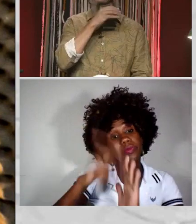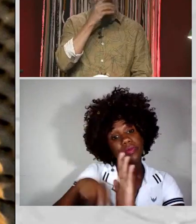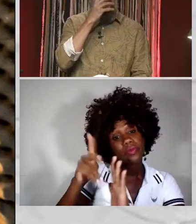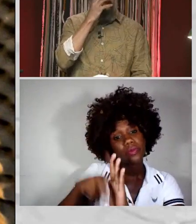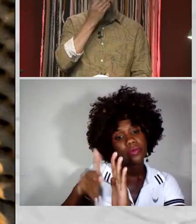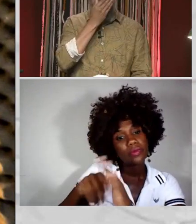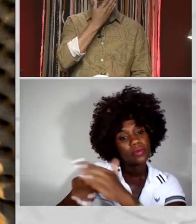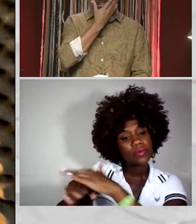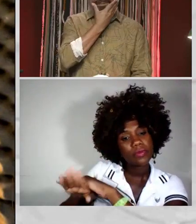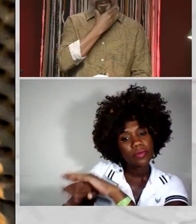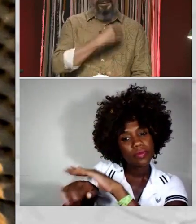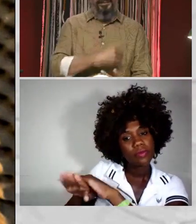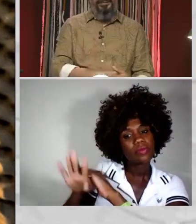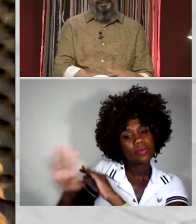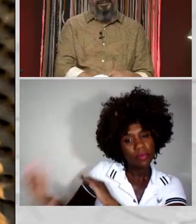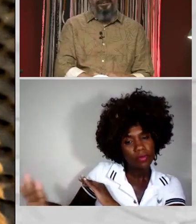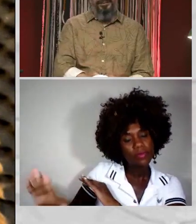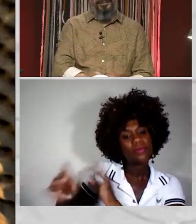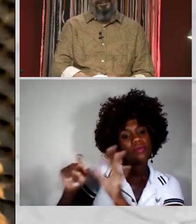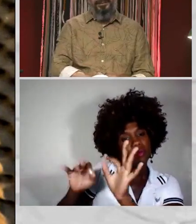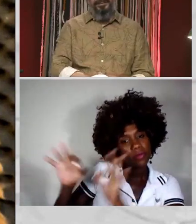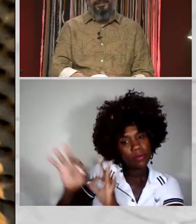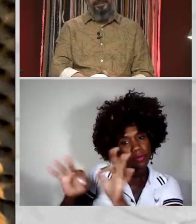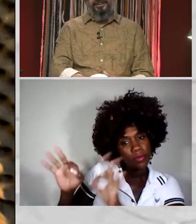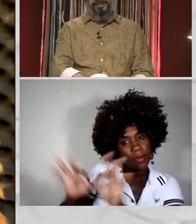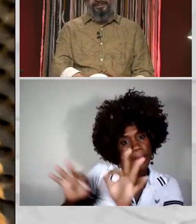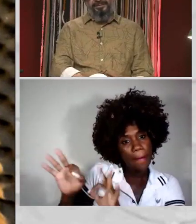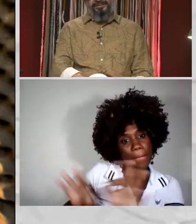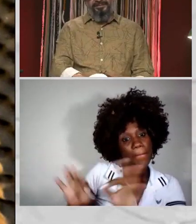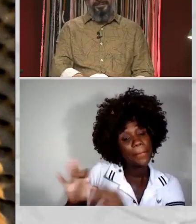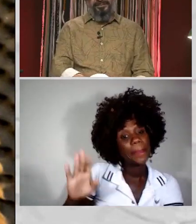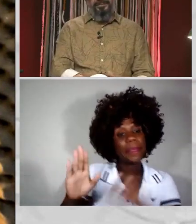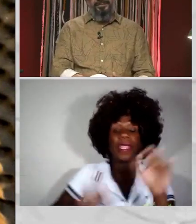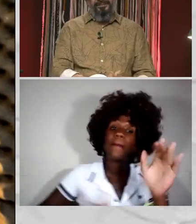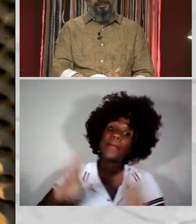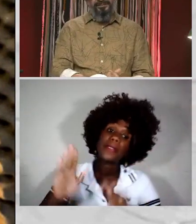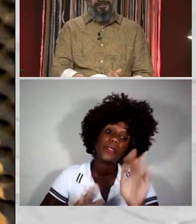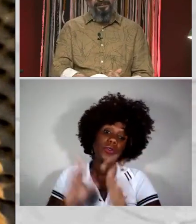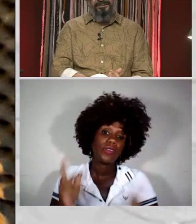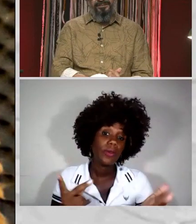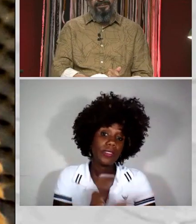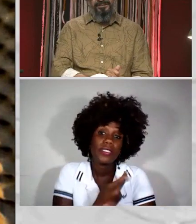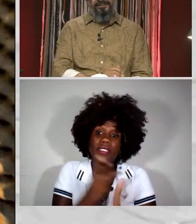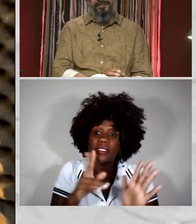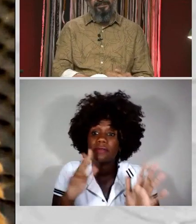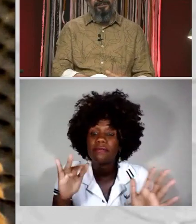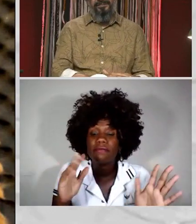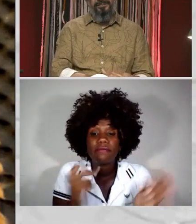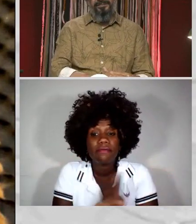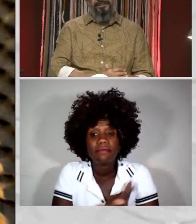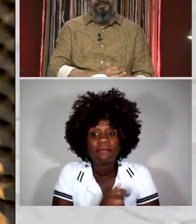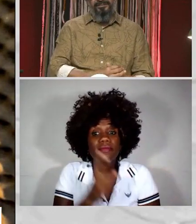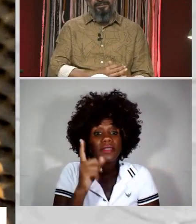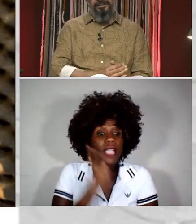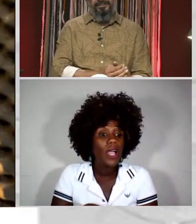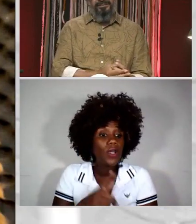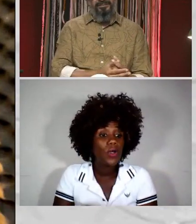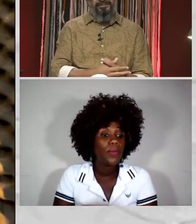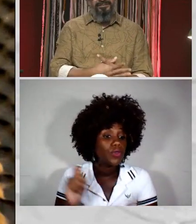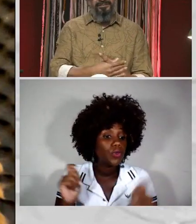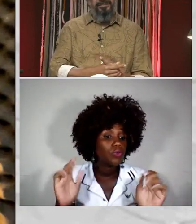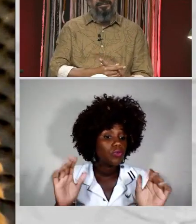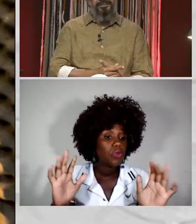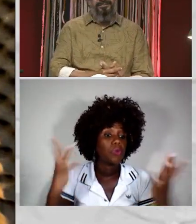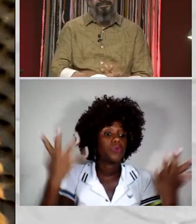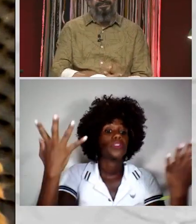sendo construído mediante condições. E quando pinta uma